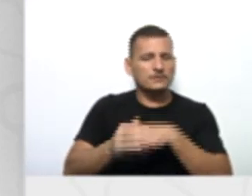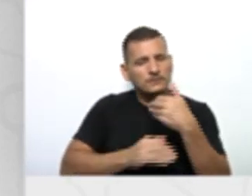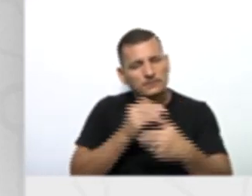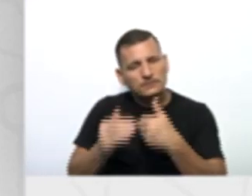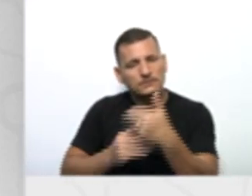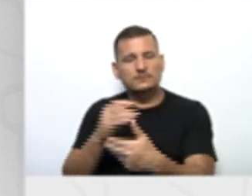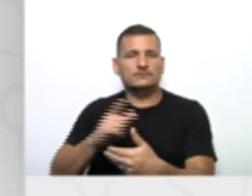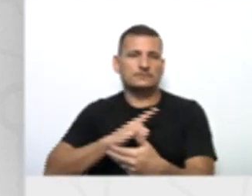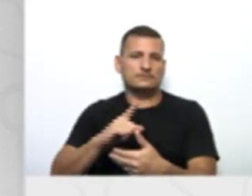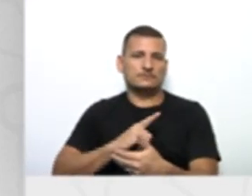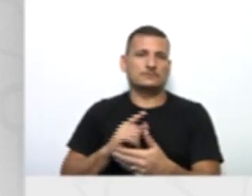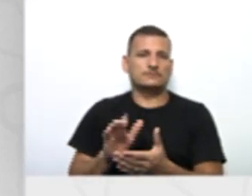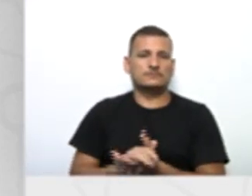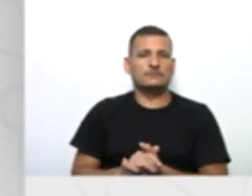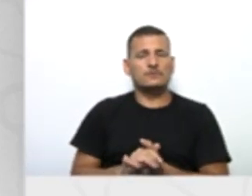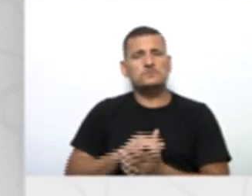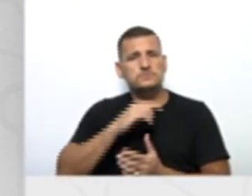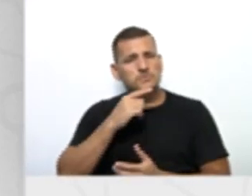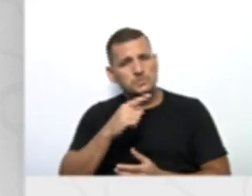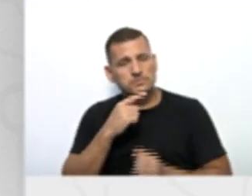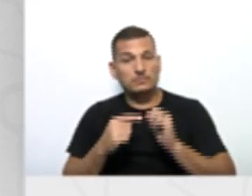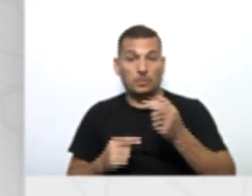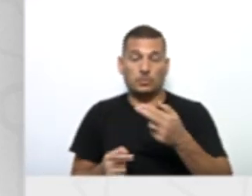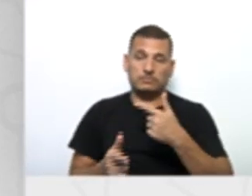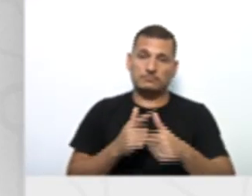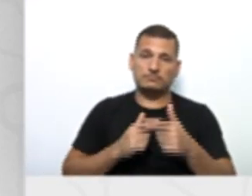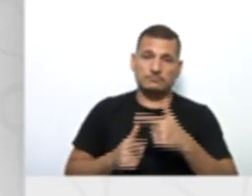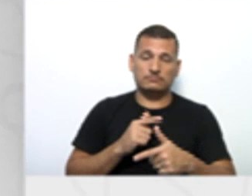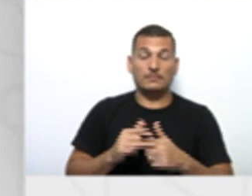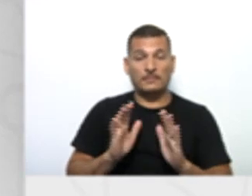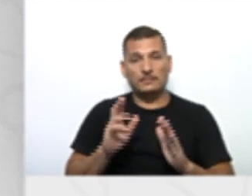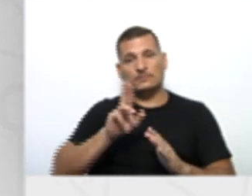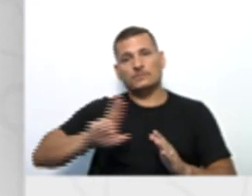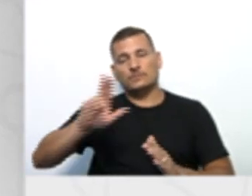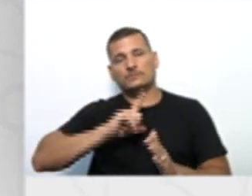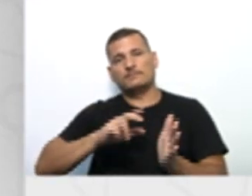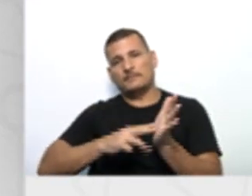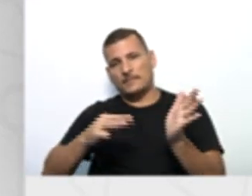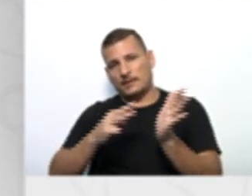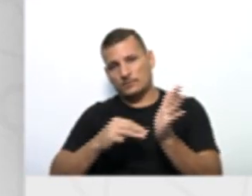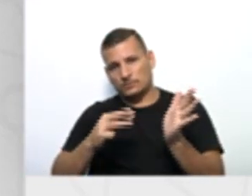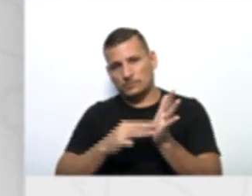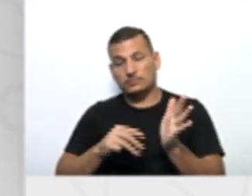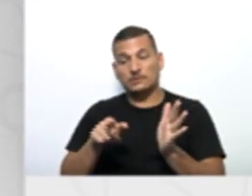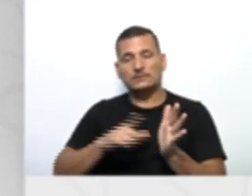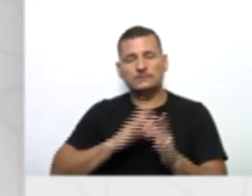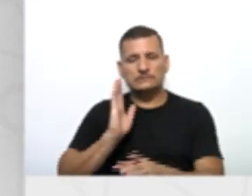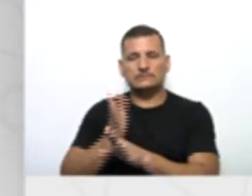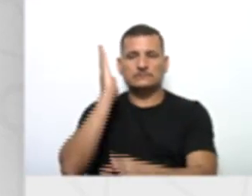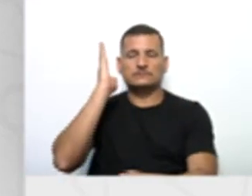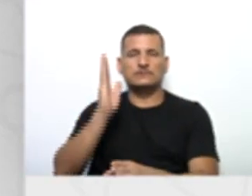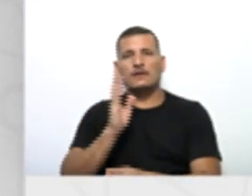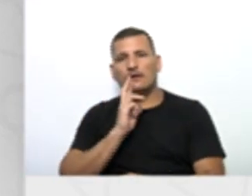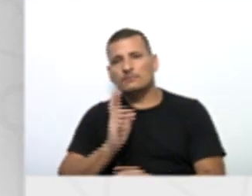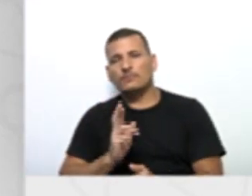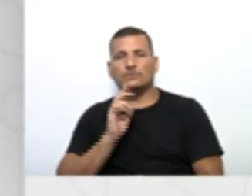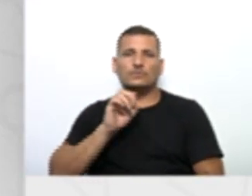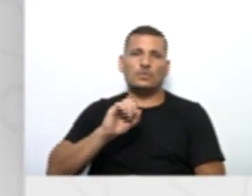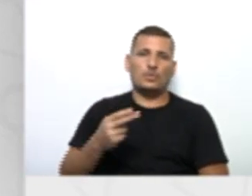processos. Parte de uma dúvida ou problema e, com o uso de um método, busca uma resposta ou uma